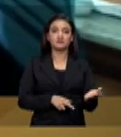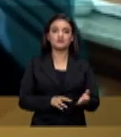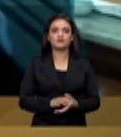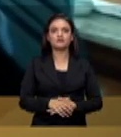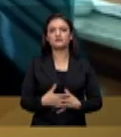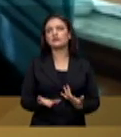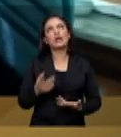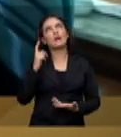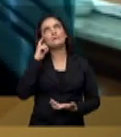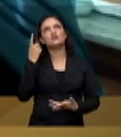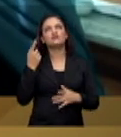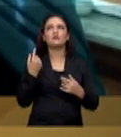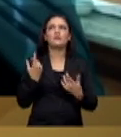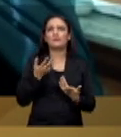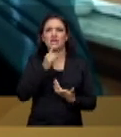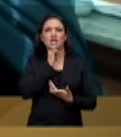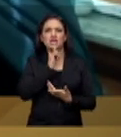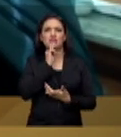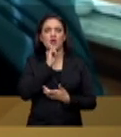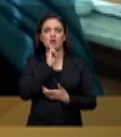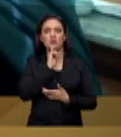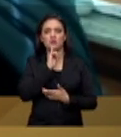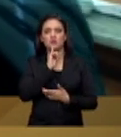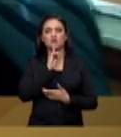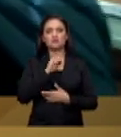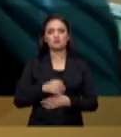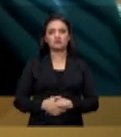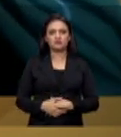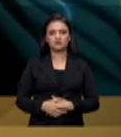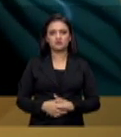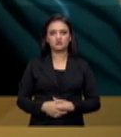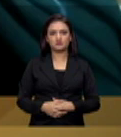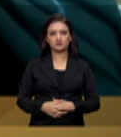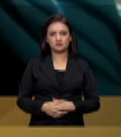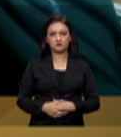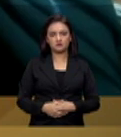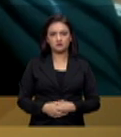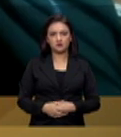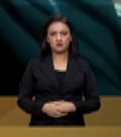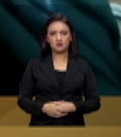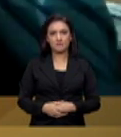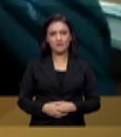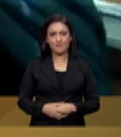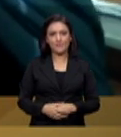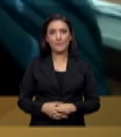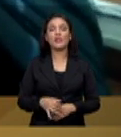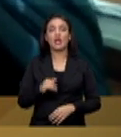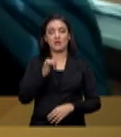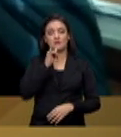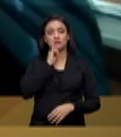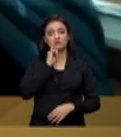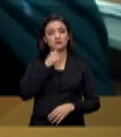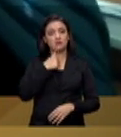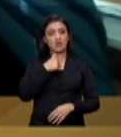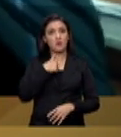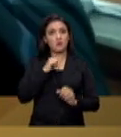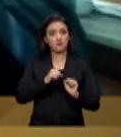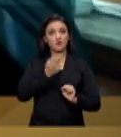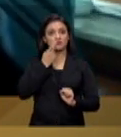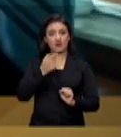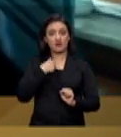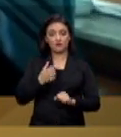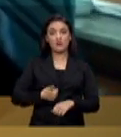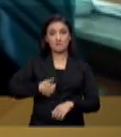Imaginemos distribuído a mim, e sinto muita vontade em pronunciar-me, que fui o